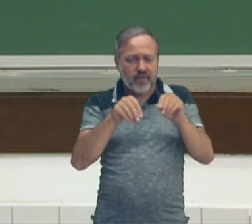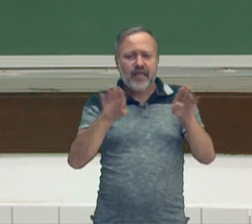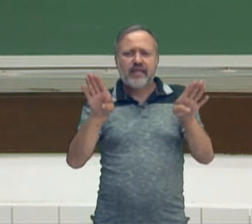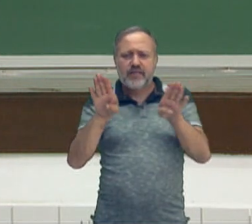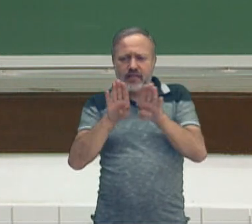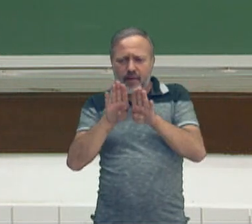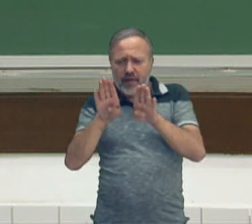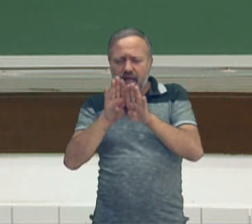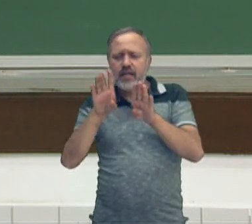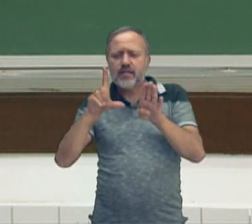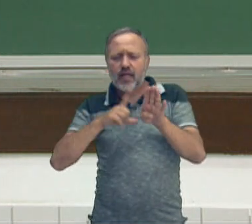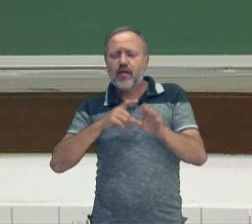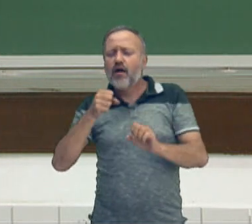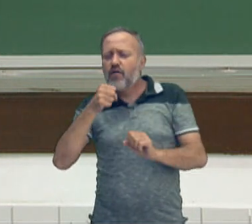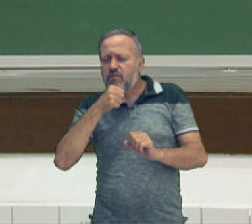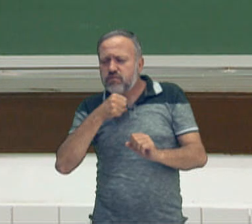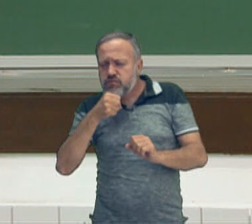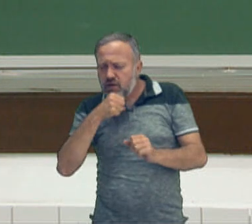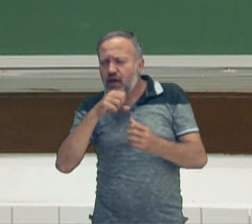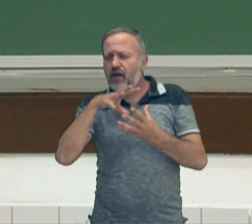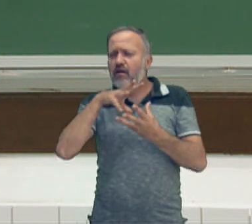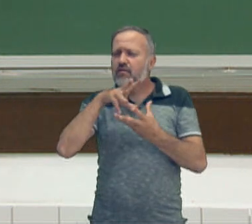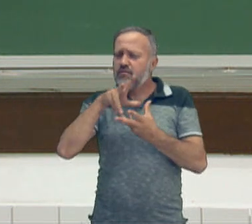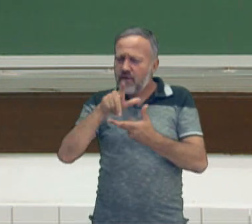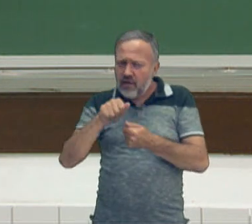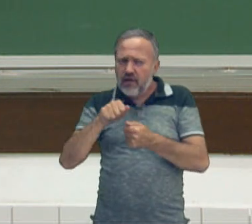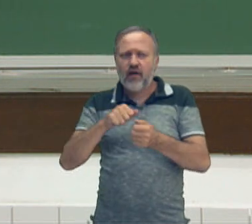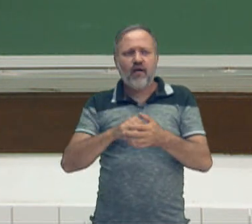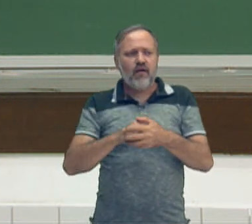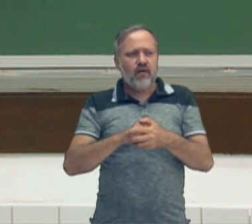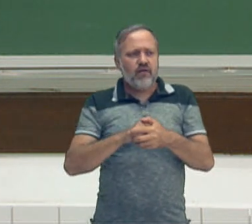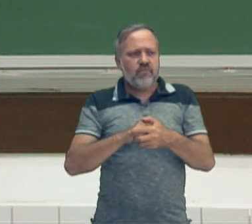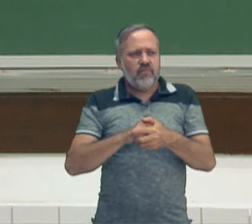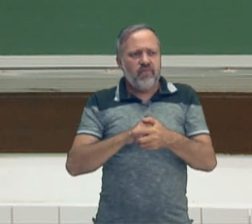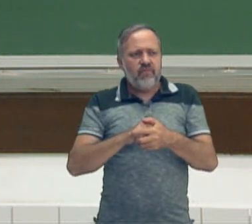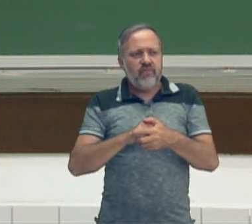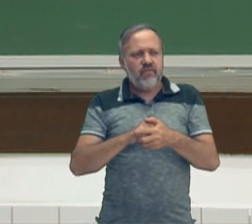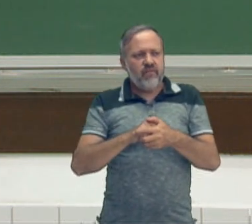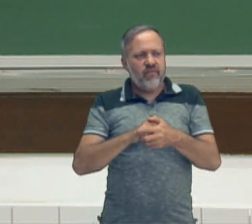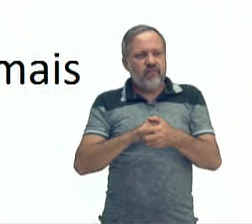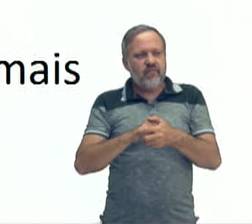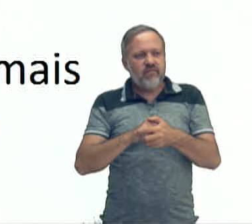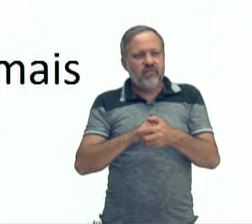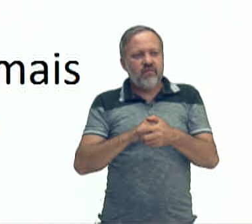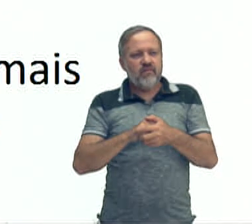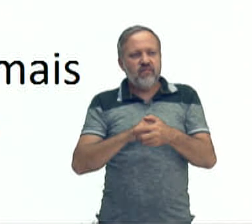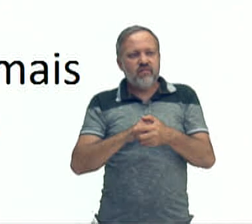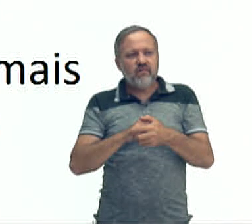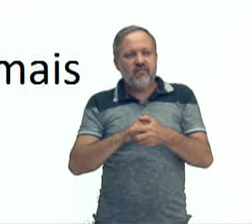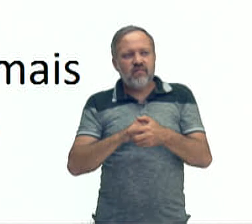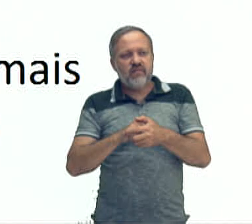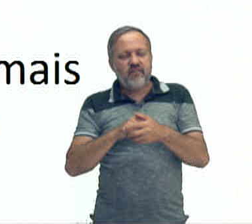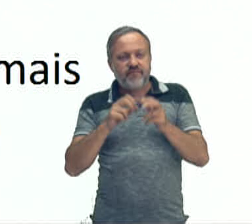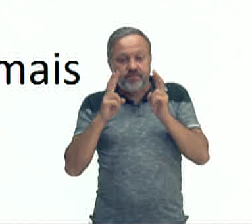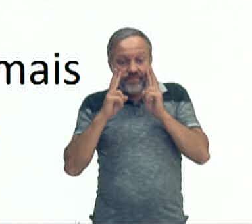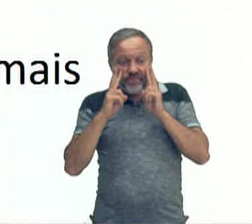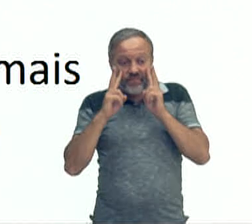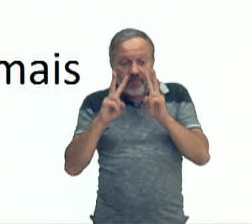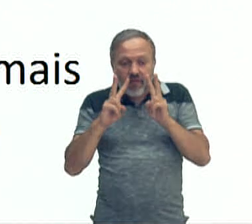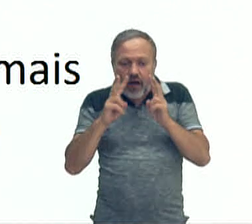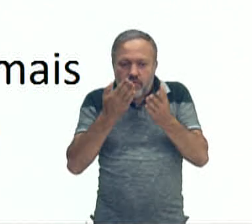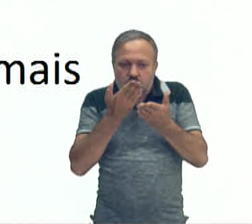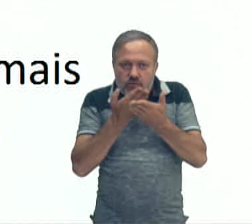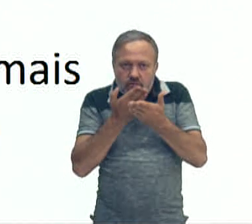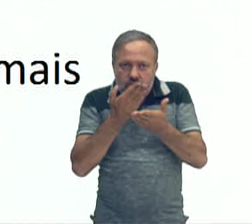Mundo também, que em hora oportuna a gente já vai falar disso. Então, na verdade, acompanhe comigo, sob o ponto de vista geológico,